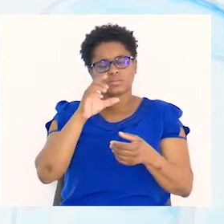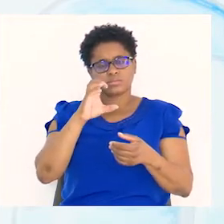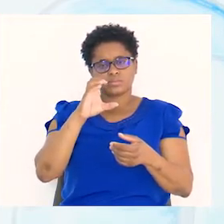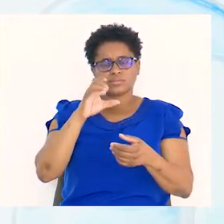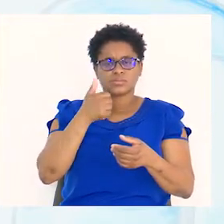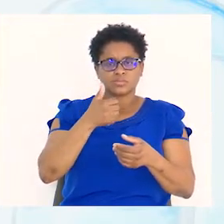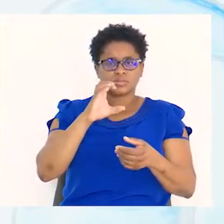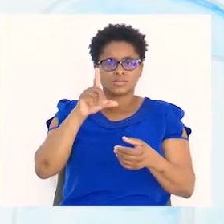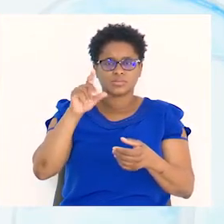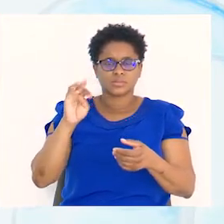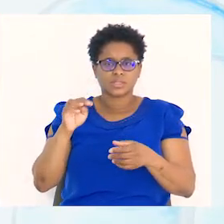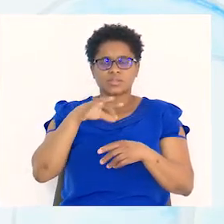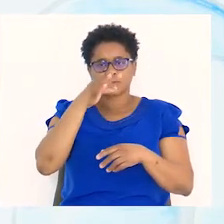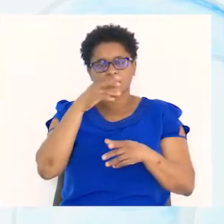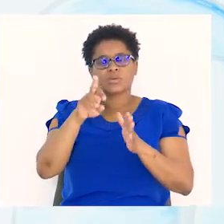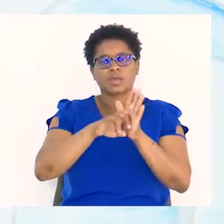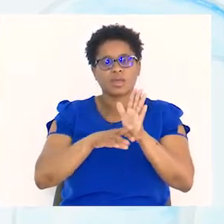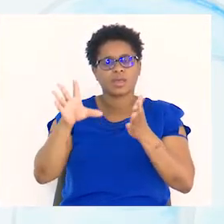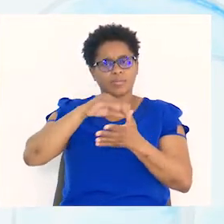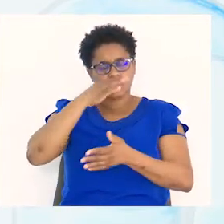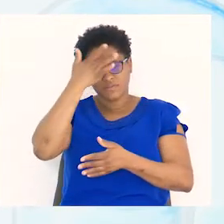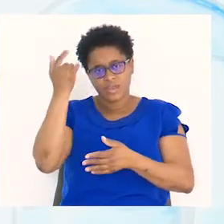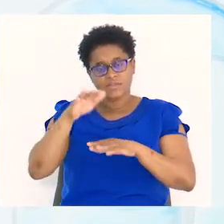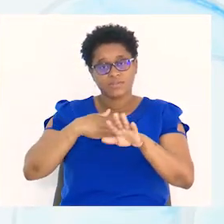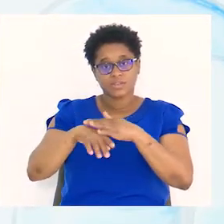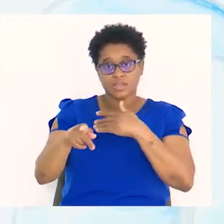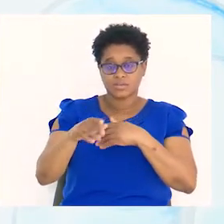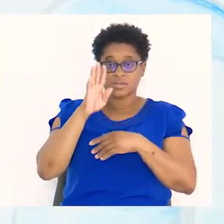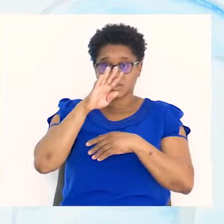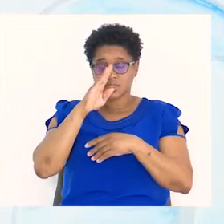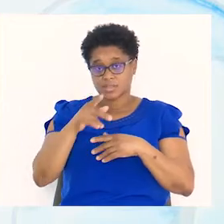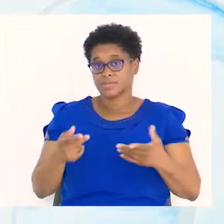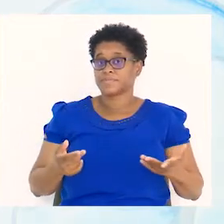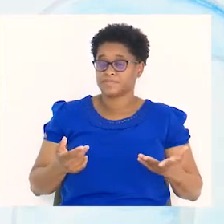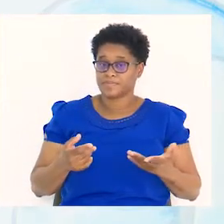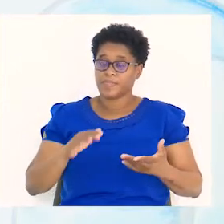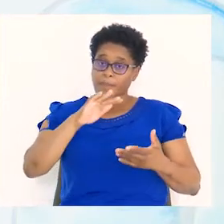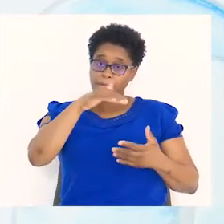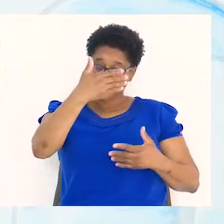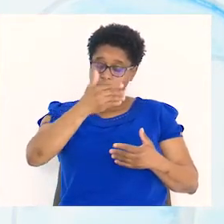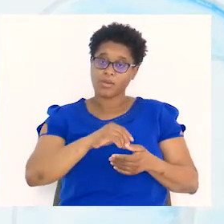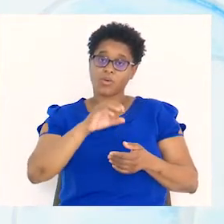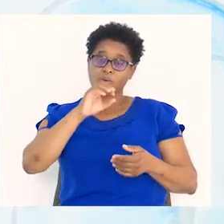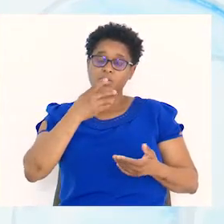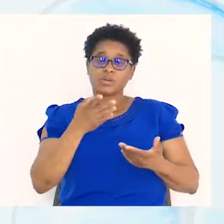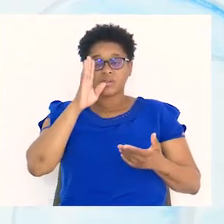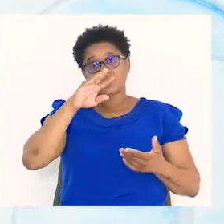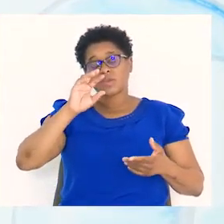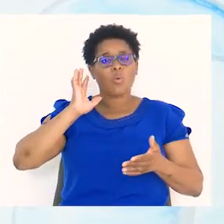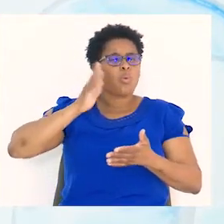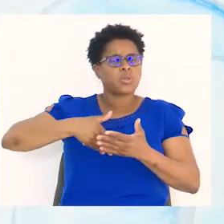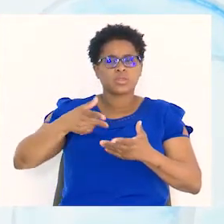várias classes e subclasses, e dizer aquilo que é a regra mais fácil de fazer isso.